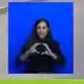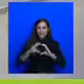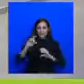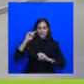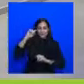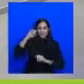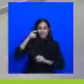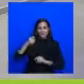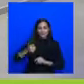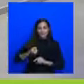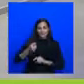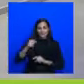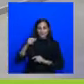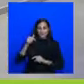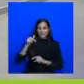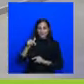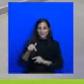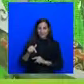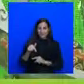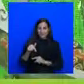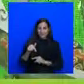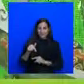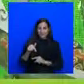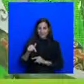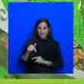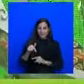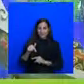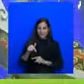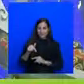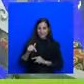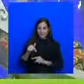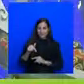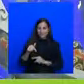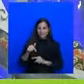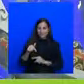Bola preta, número 7.